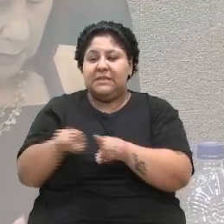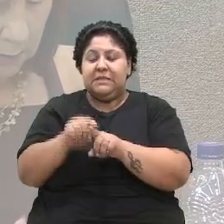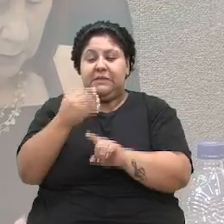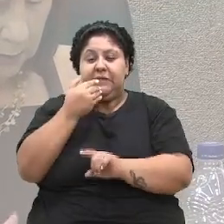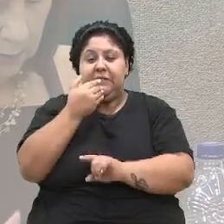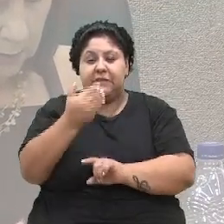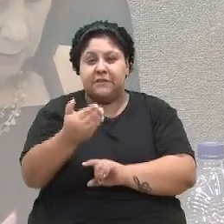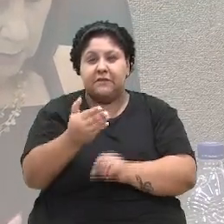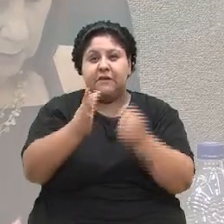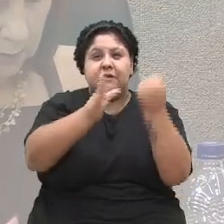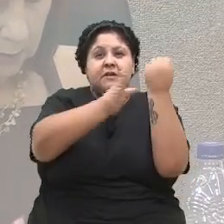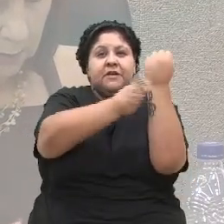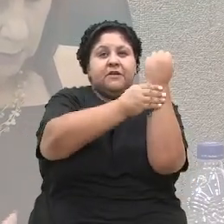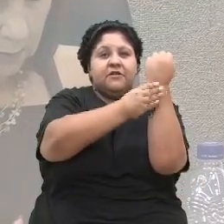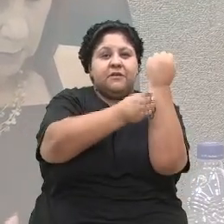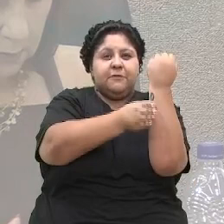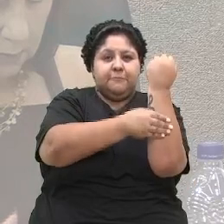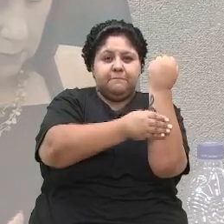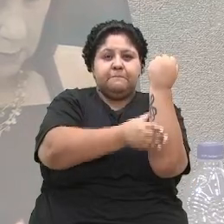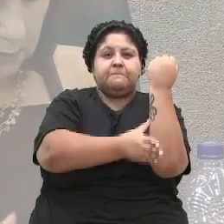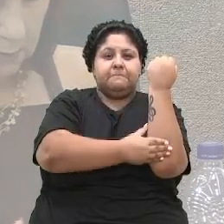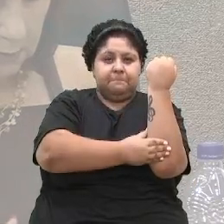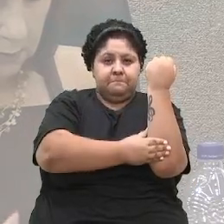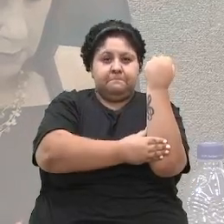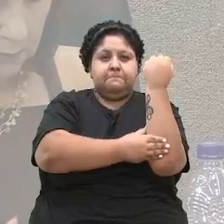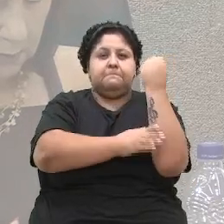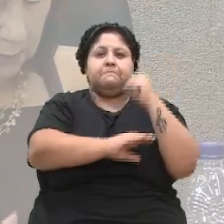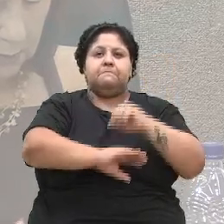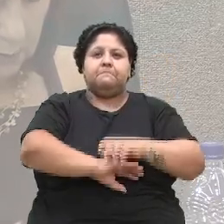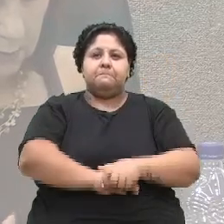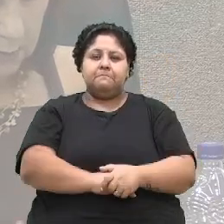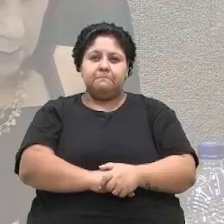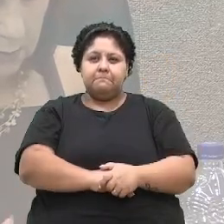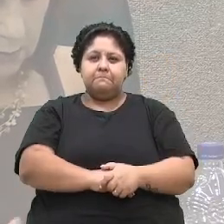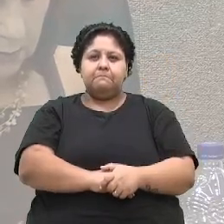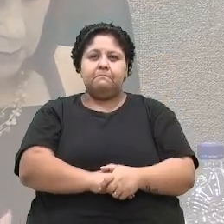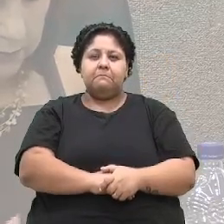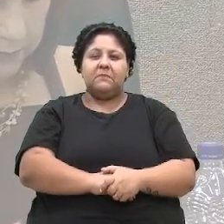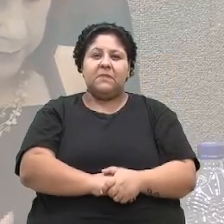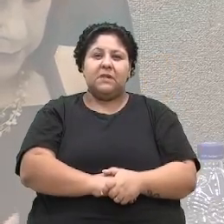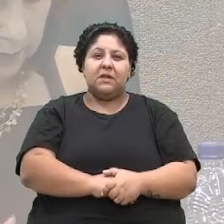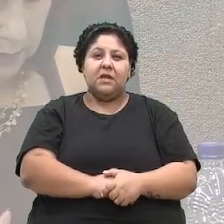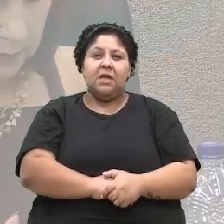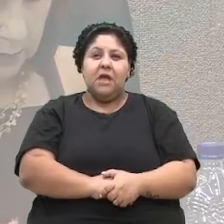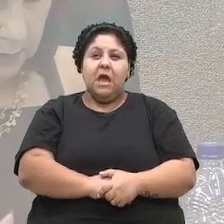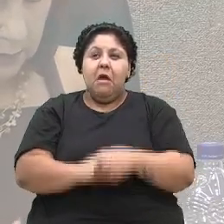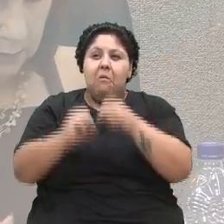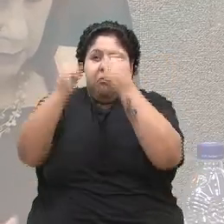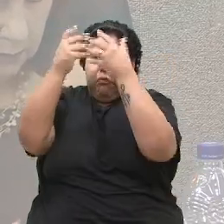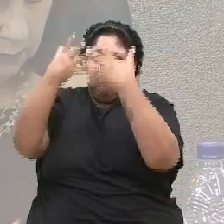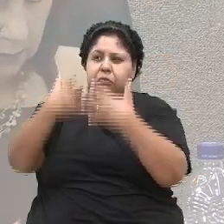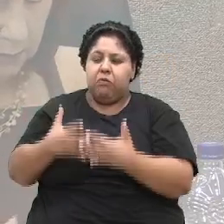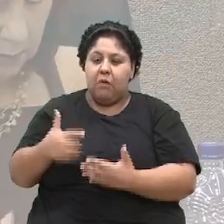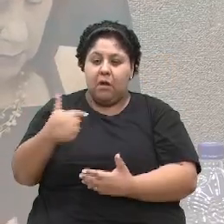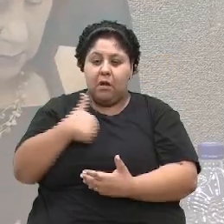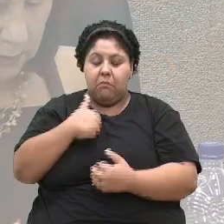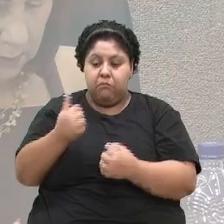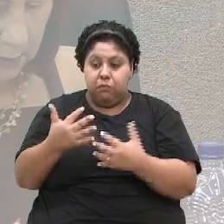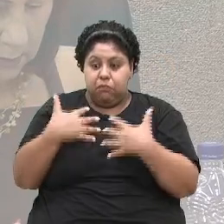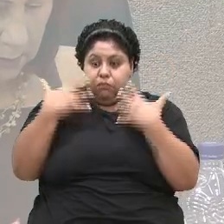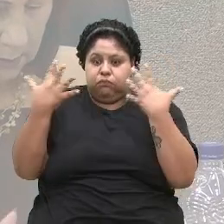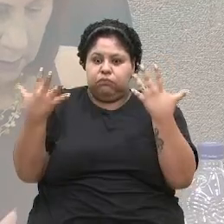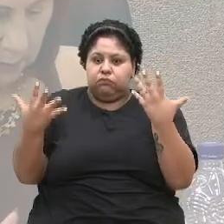da fibromialgia, né? E ouvindo o relato delas, eu fiquei impressionada, igual o